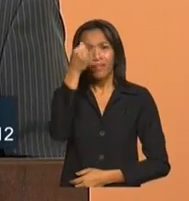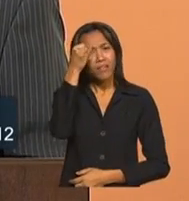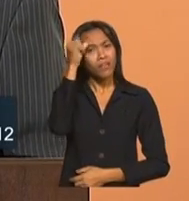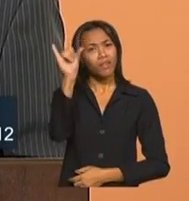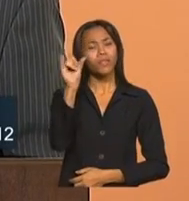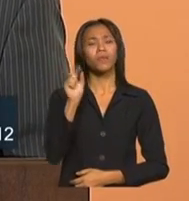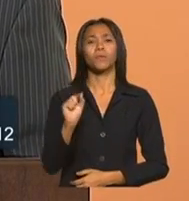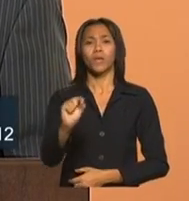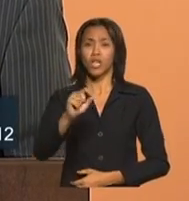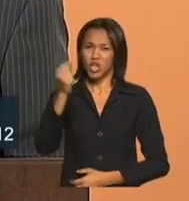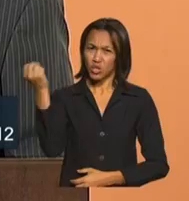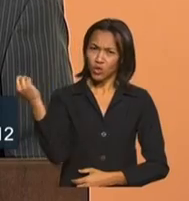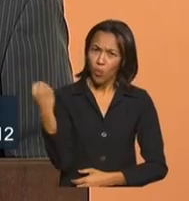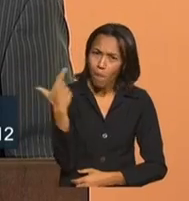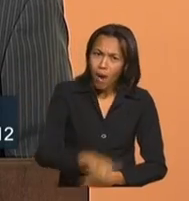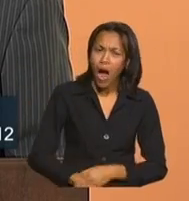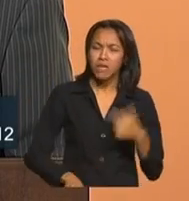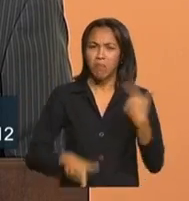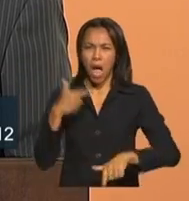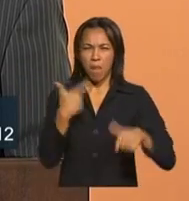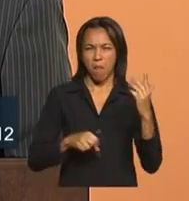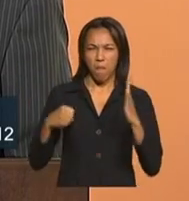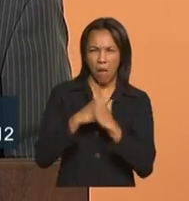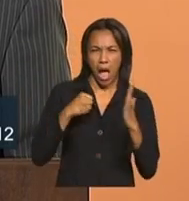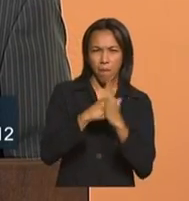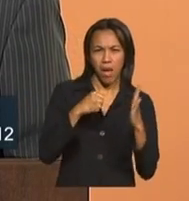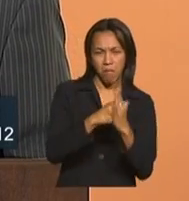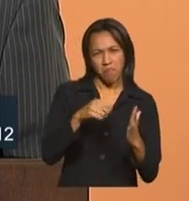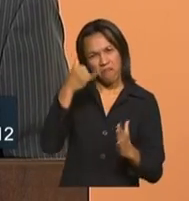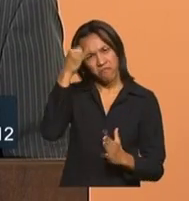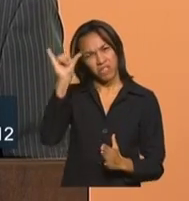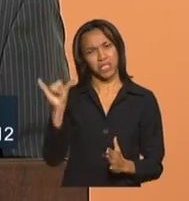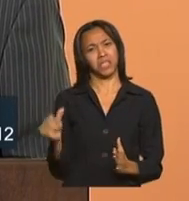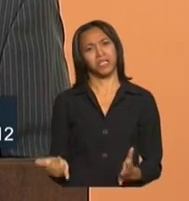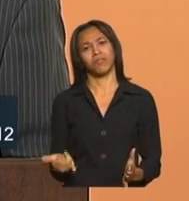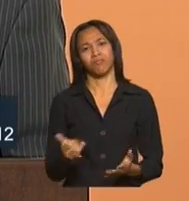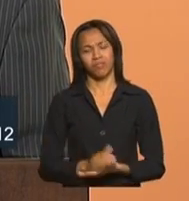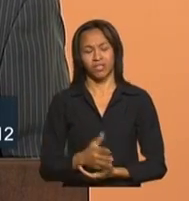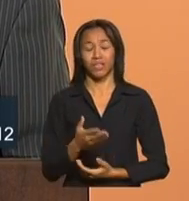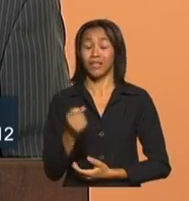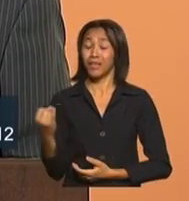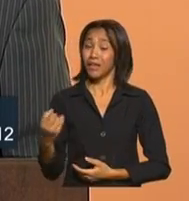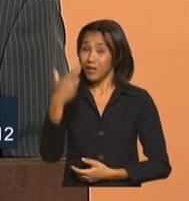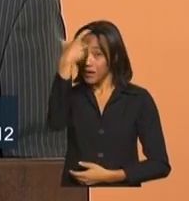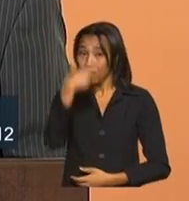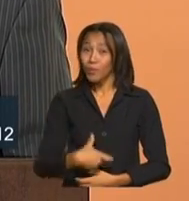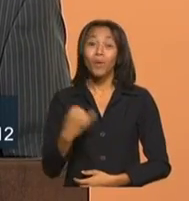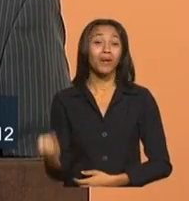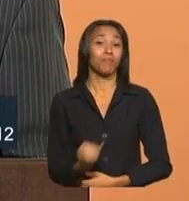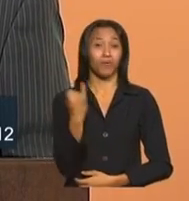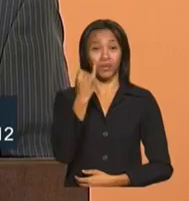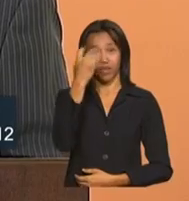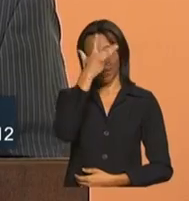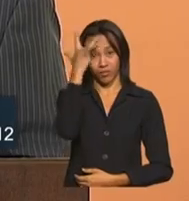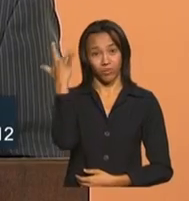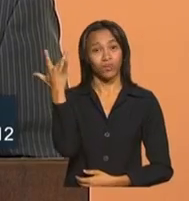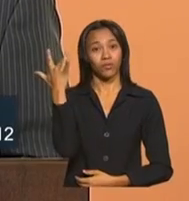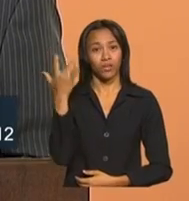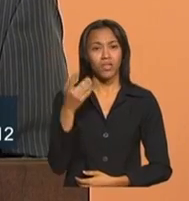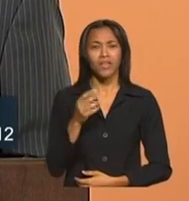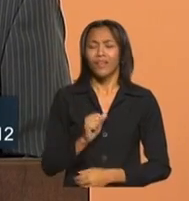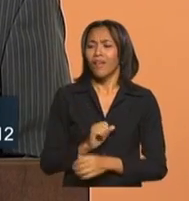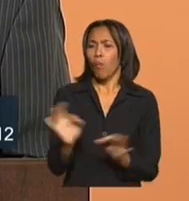evitar que novas tragédias não nos privem desse capital humano tão fundamental. Nenhuma